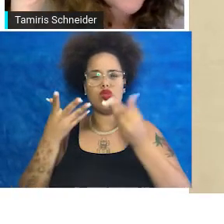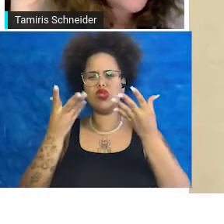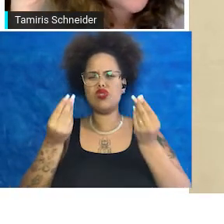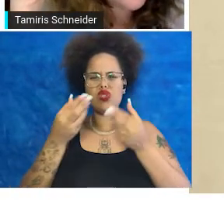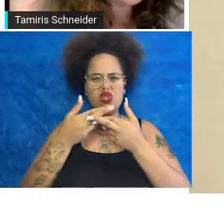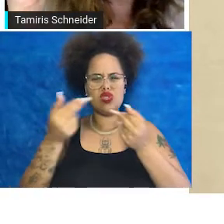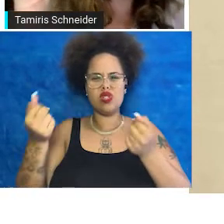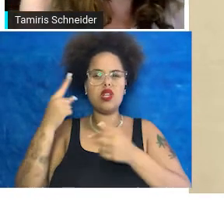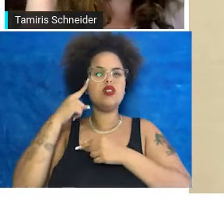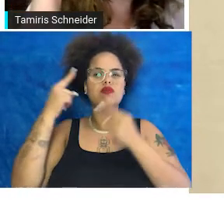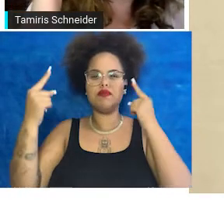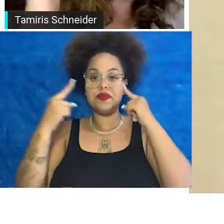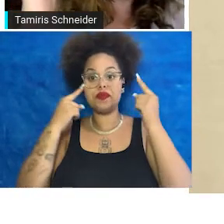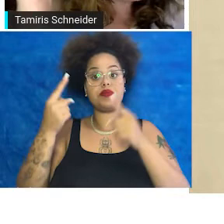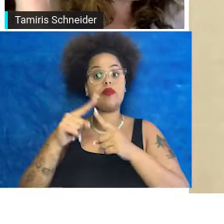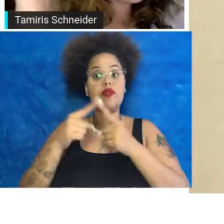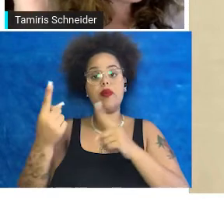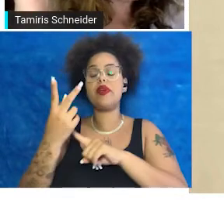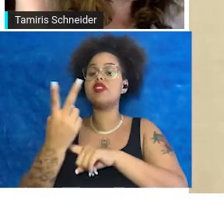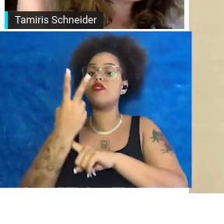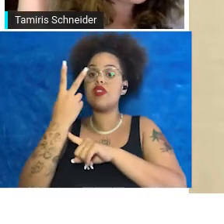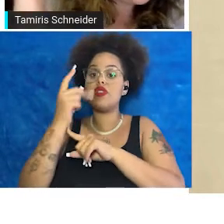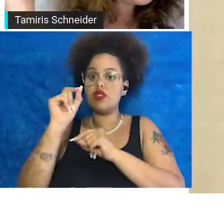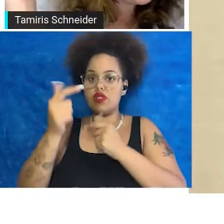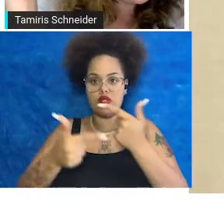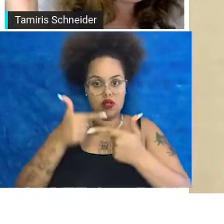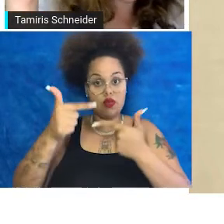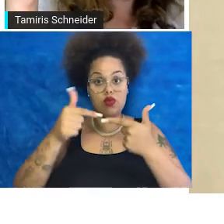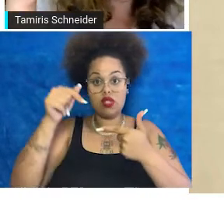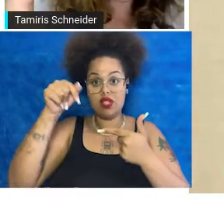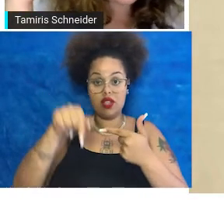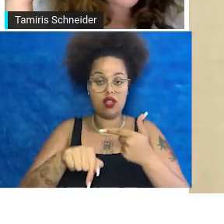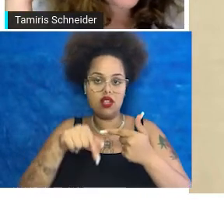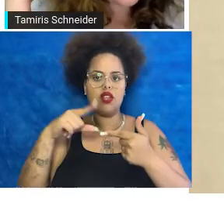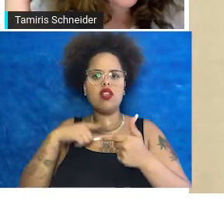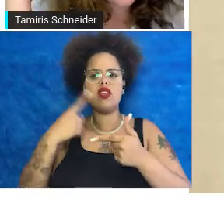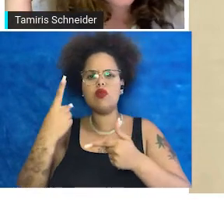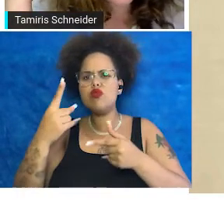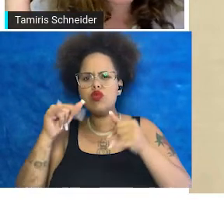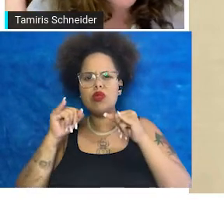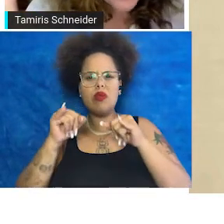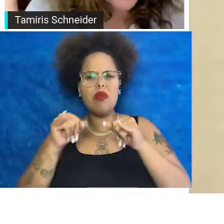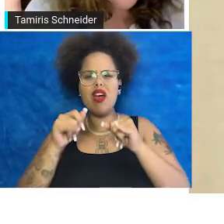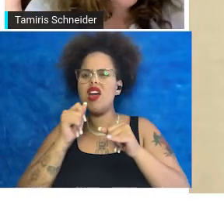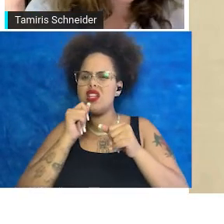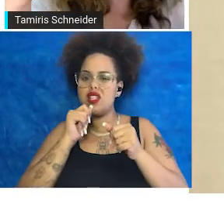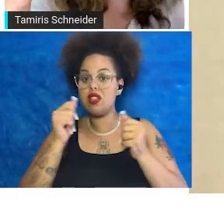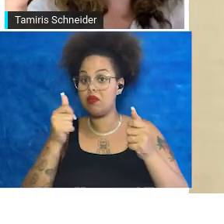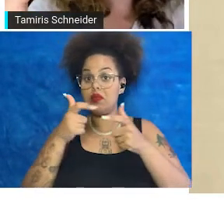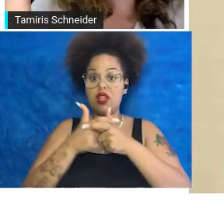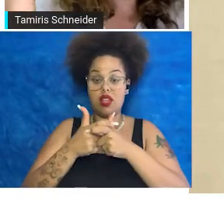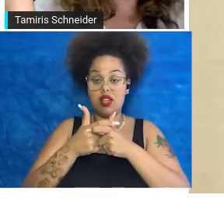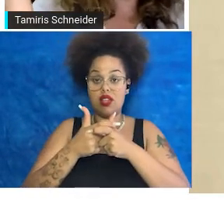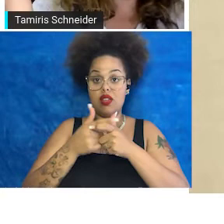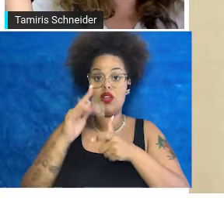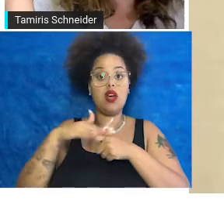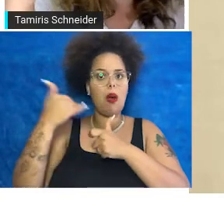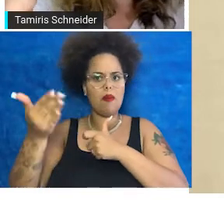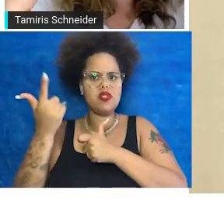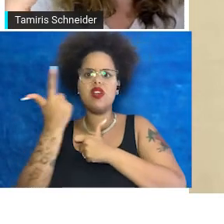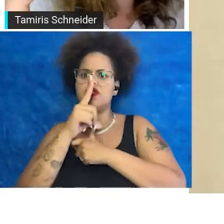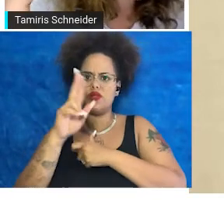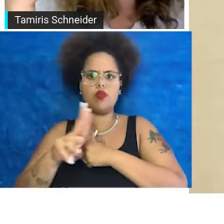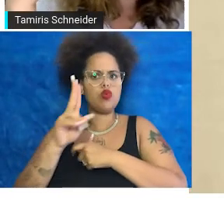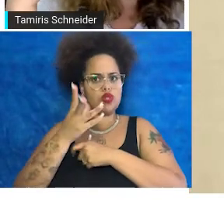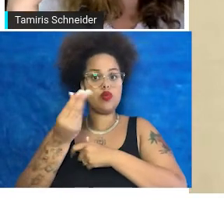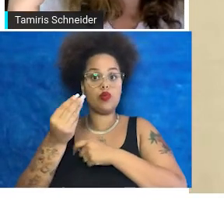gente criativa, mas valorize o que a gente produz aqui. A gente é um mercado que ainda é pequeno, apesar de produzir muito,